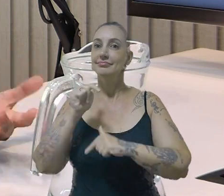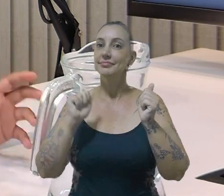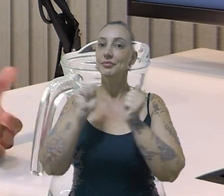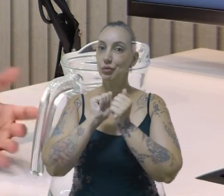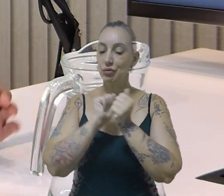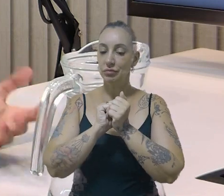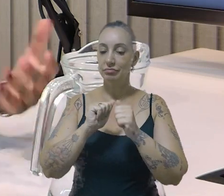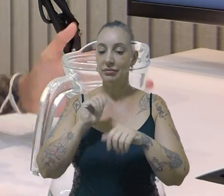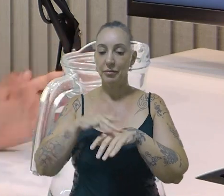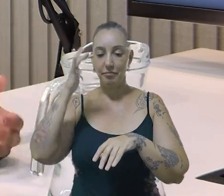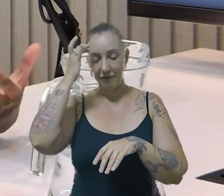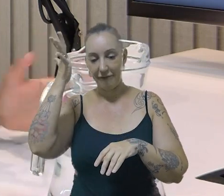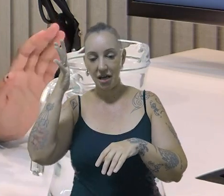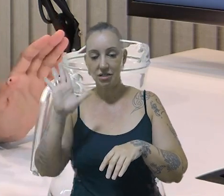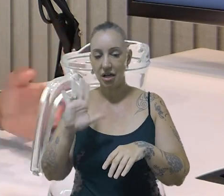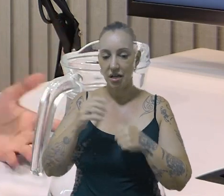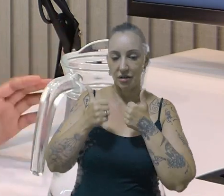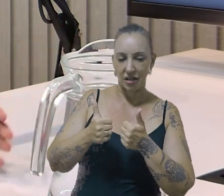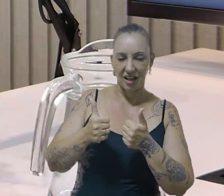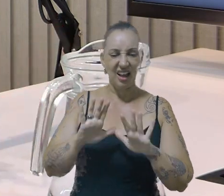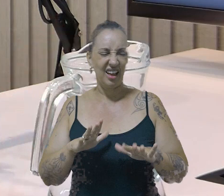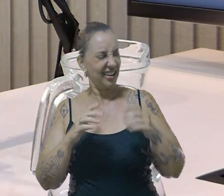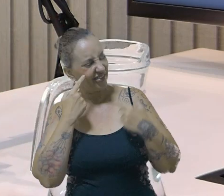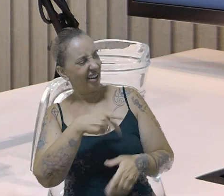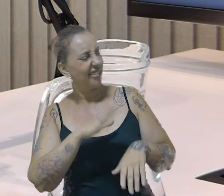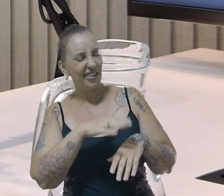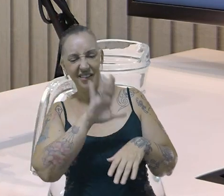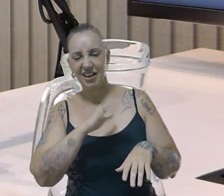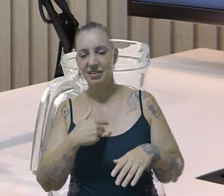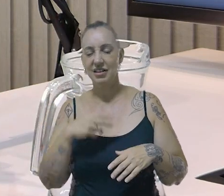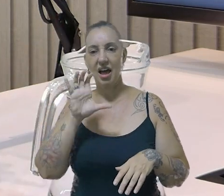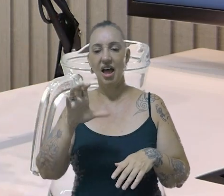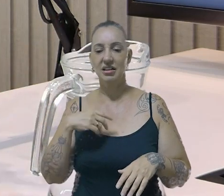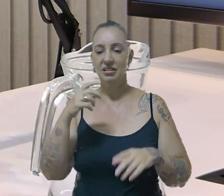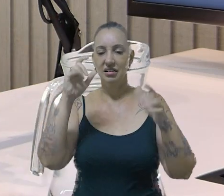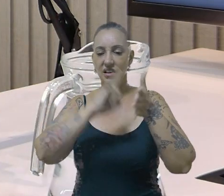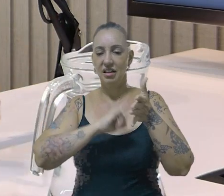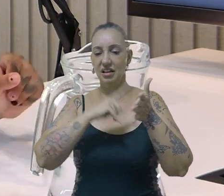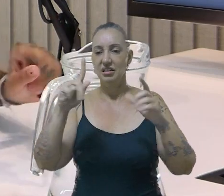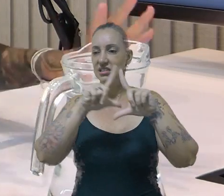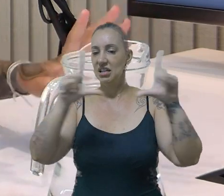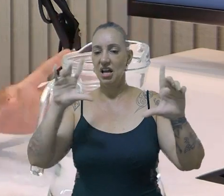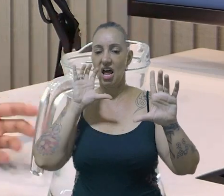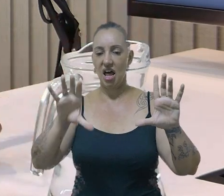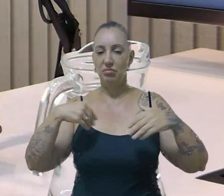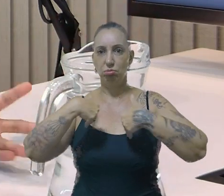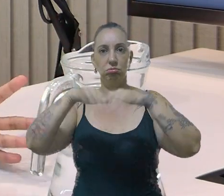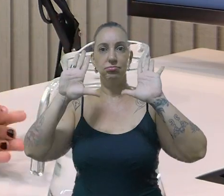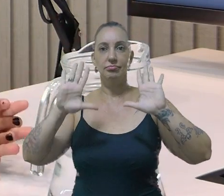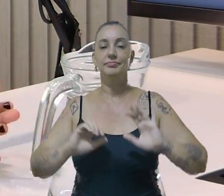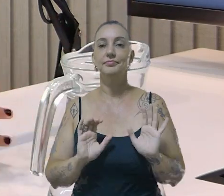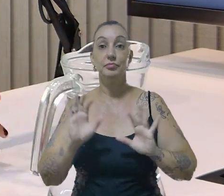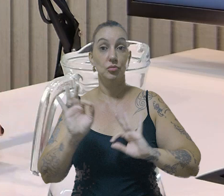assim cada vez mais fácil que você fala não às vezes ele fala Ah vê aí que você vai fazer a peça é essa o testo é esse o cenário vai ser esse ele já vem já me entrega o o